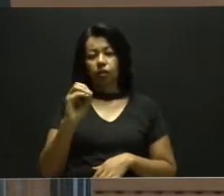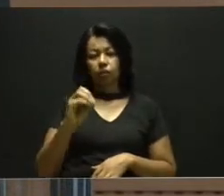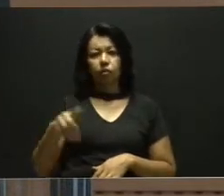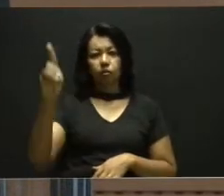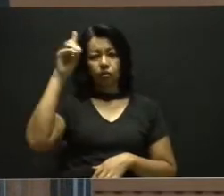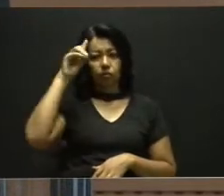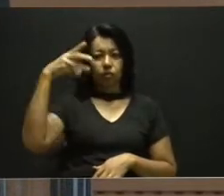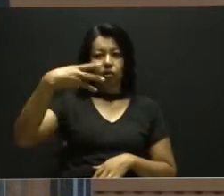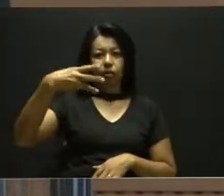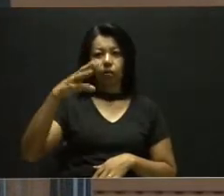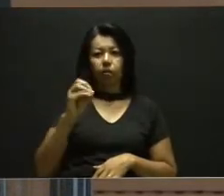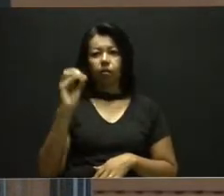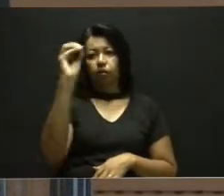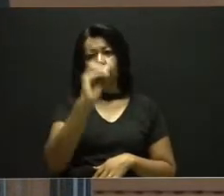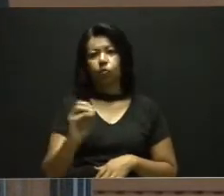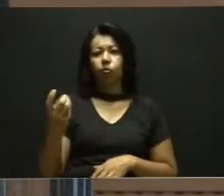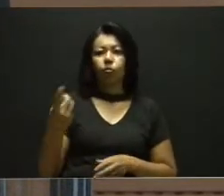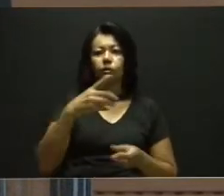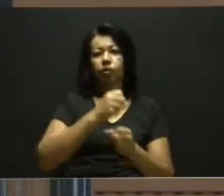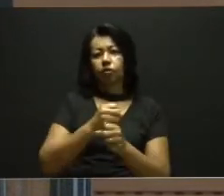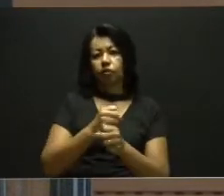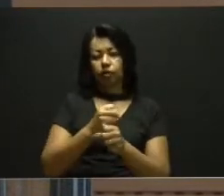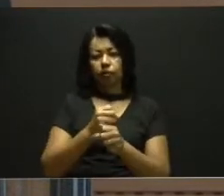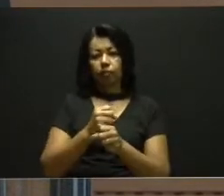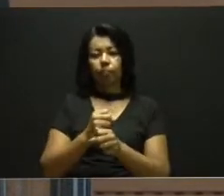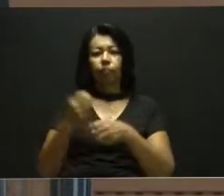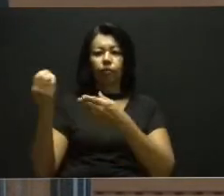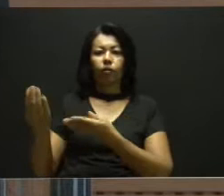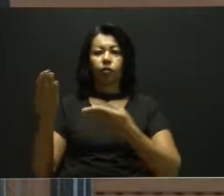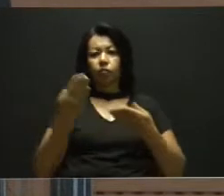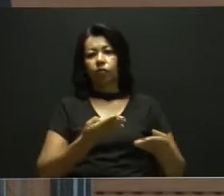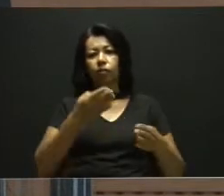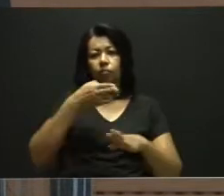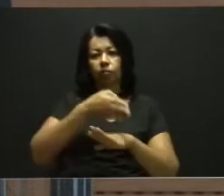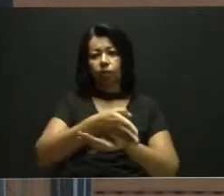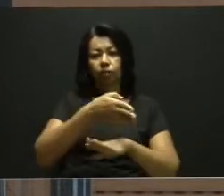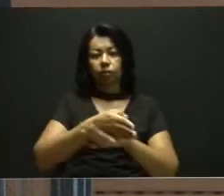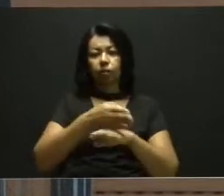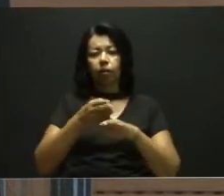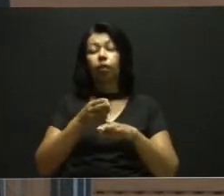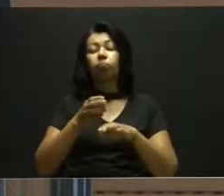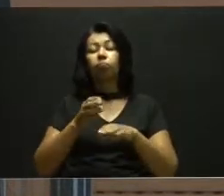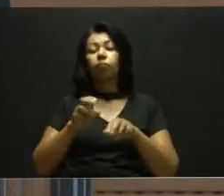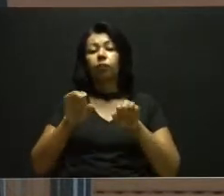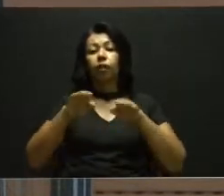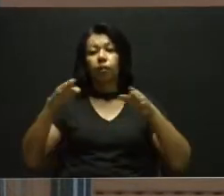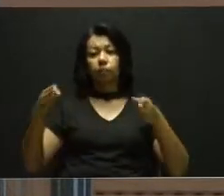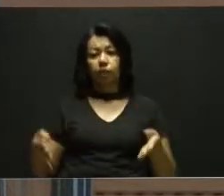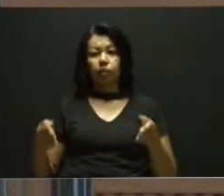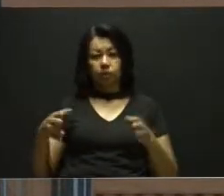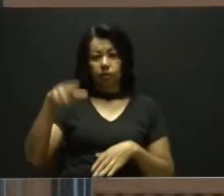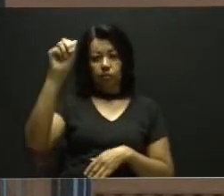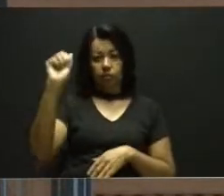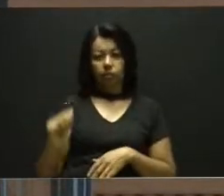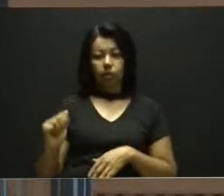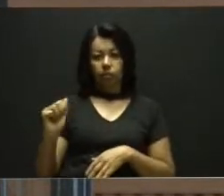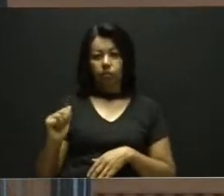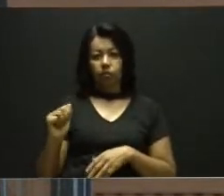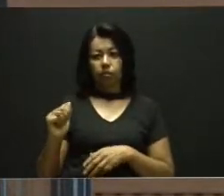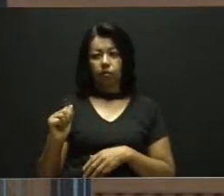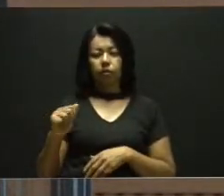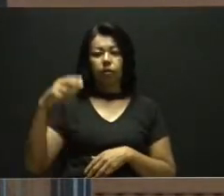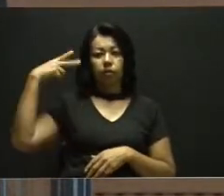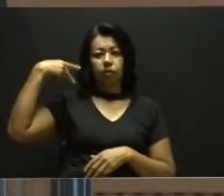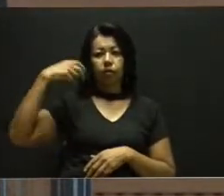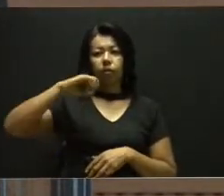30 de outubro do corrente ano convido para fazer parte da mesa as seguintes autoridades o vereador